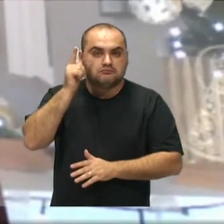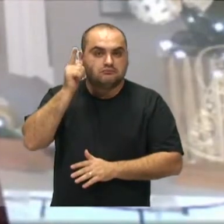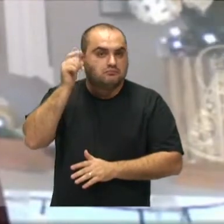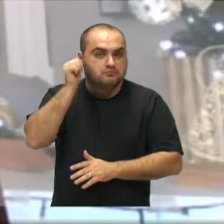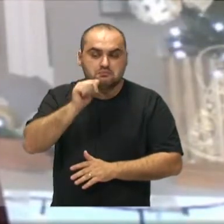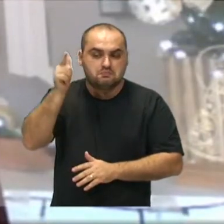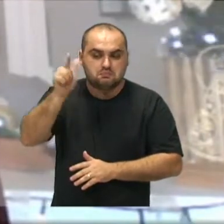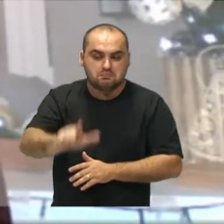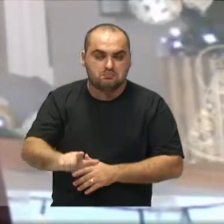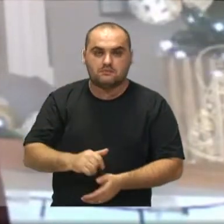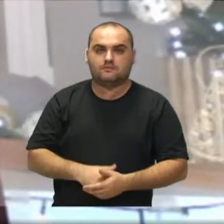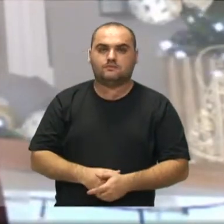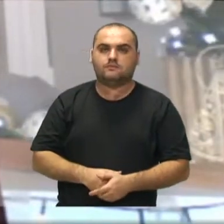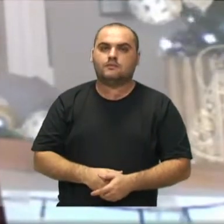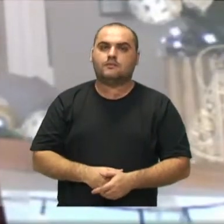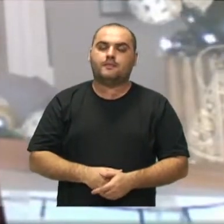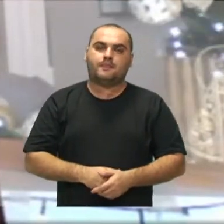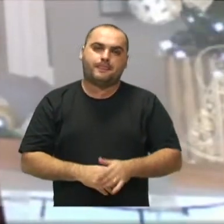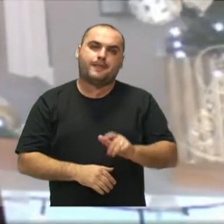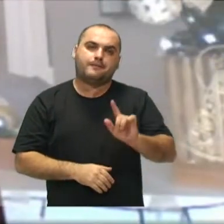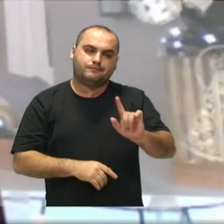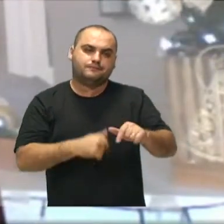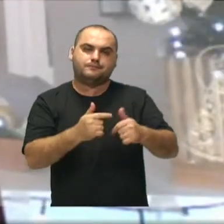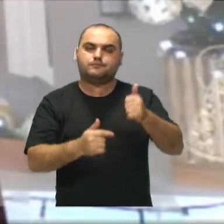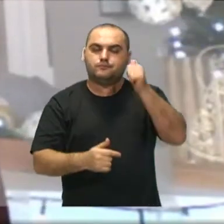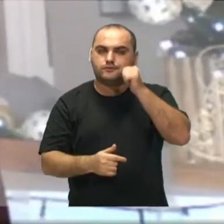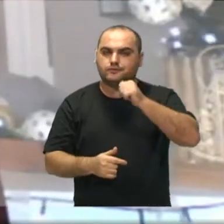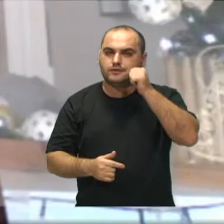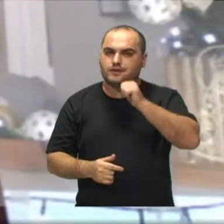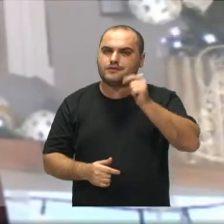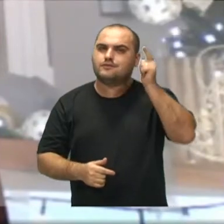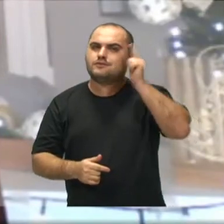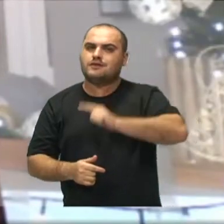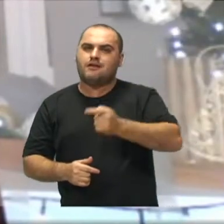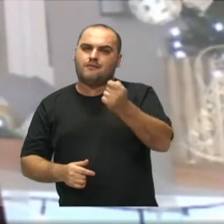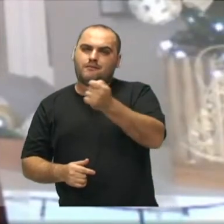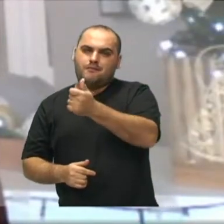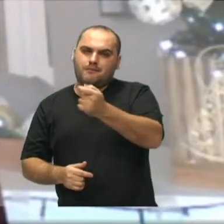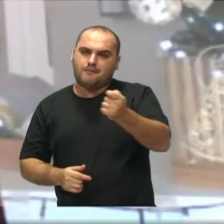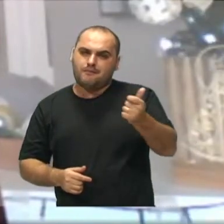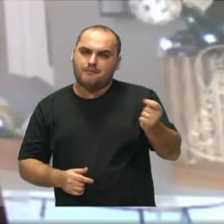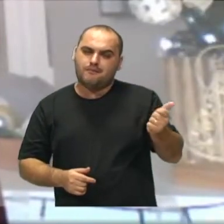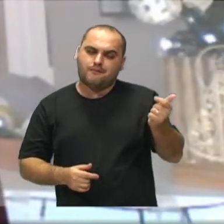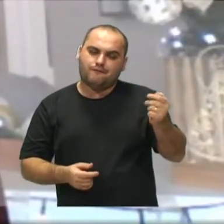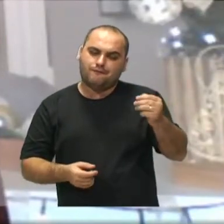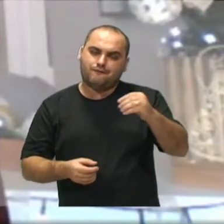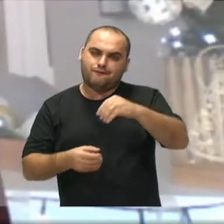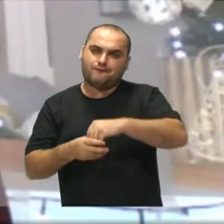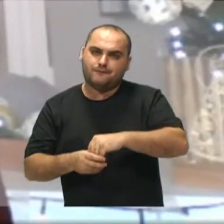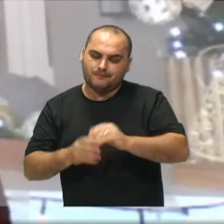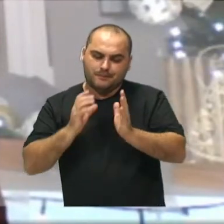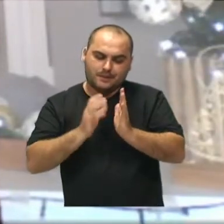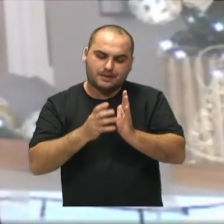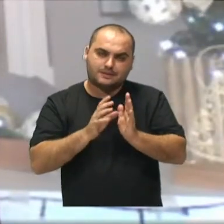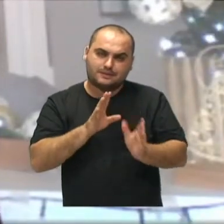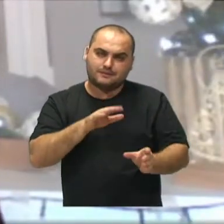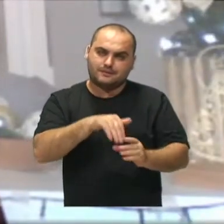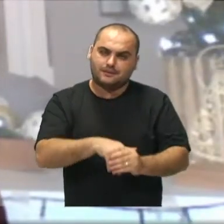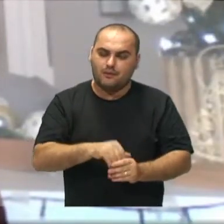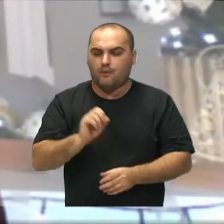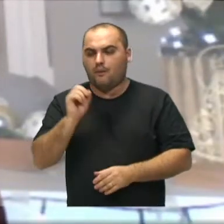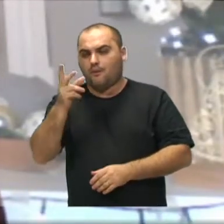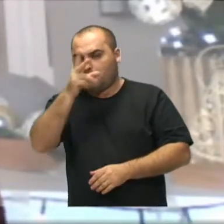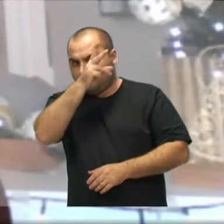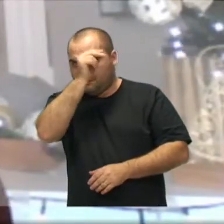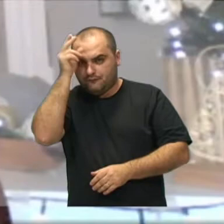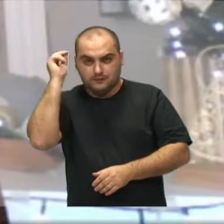depois de eleito também as mulheres, poucas delas consigam ocupar um cargo ou dentro do partido ou mesmo dentro da prefeitura